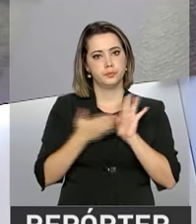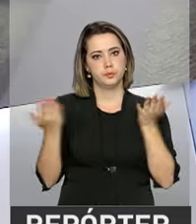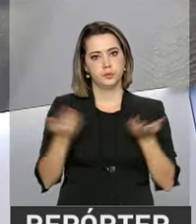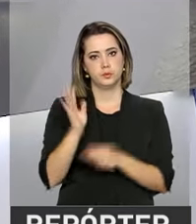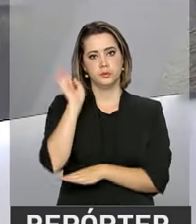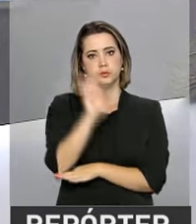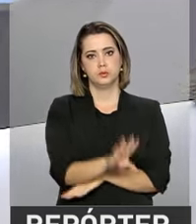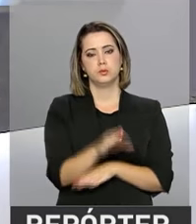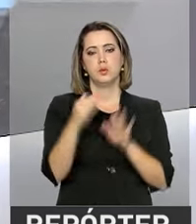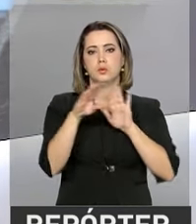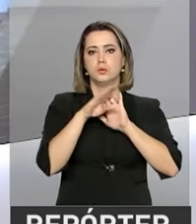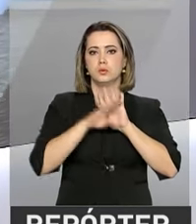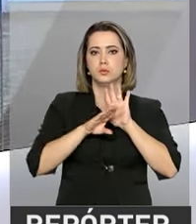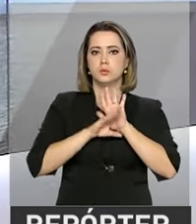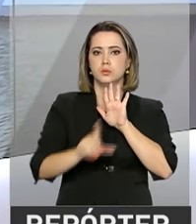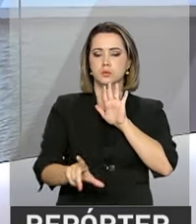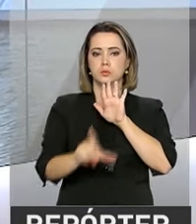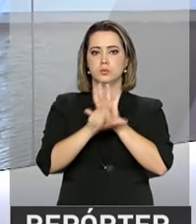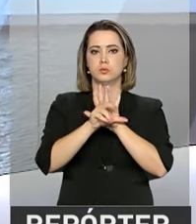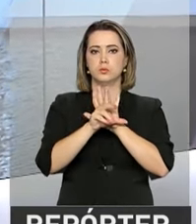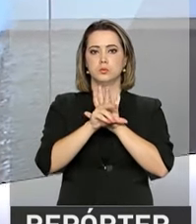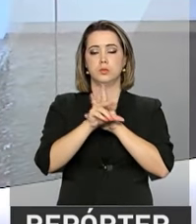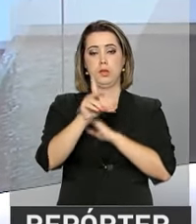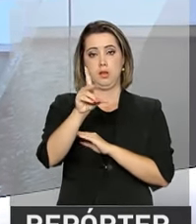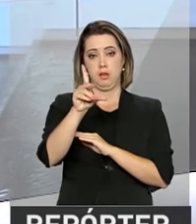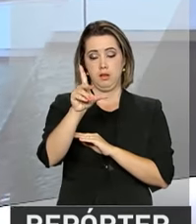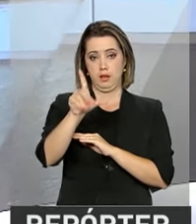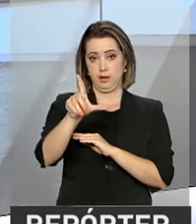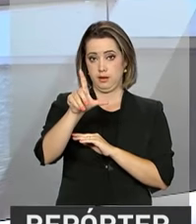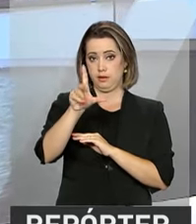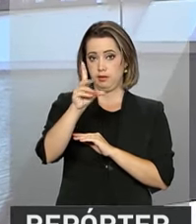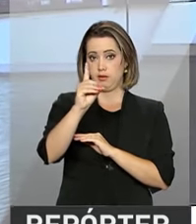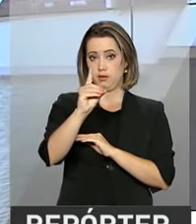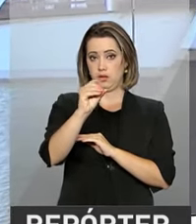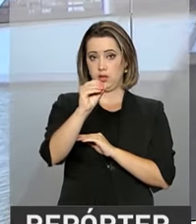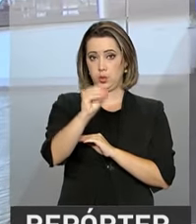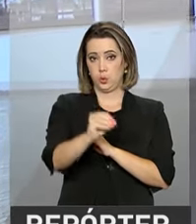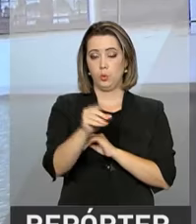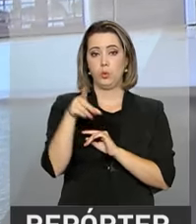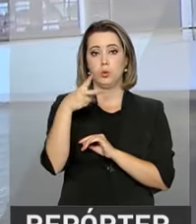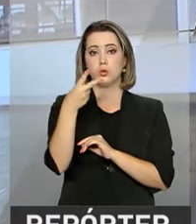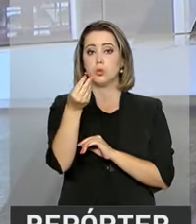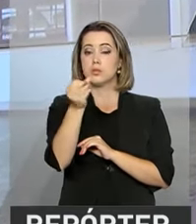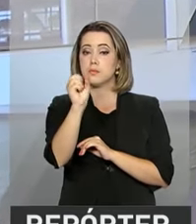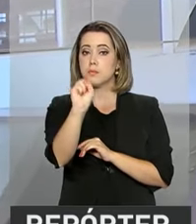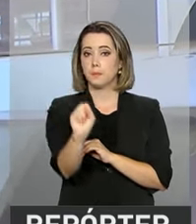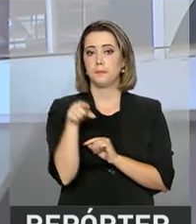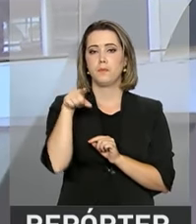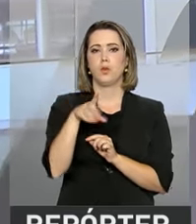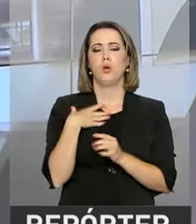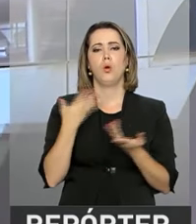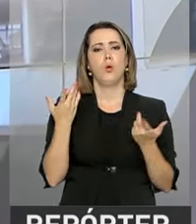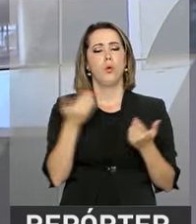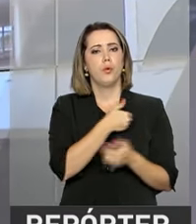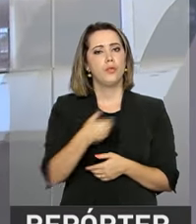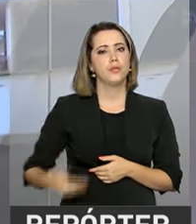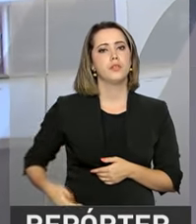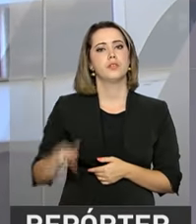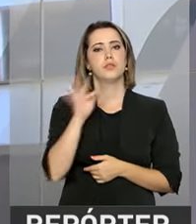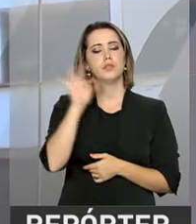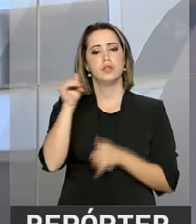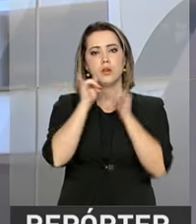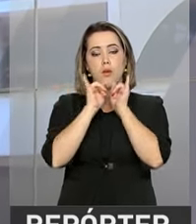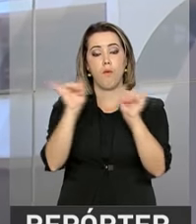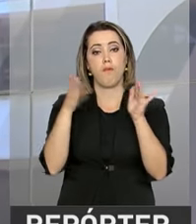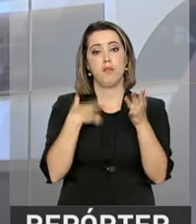tarde o projeto da lei de diretrizes orçamentárias para 2018 de acordo com o governo federal o déficit do próximo ano deve chegar